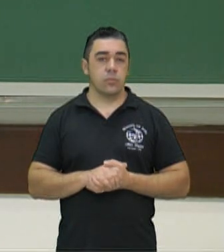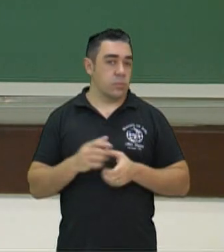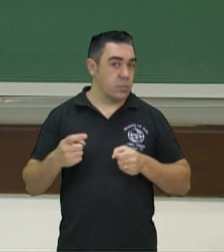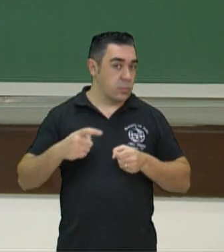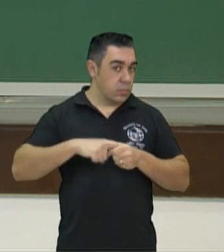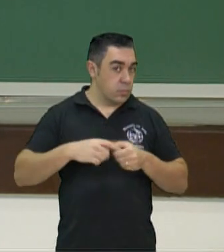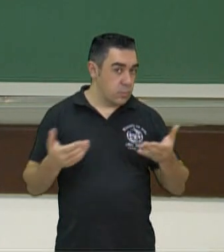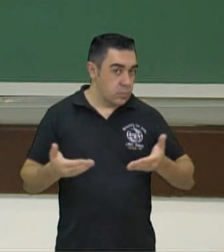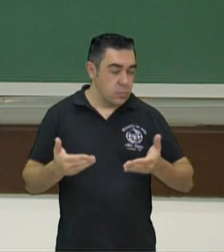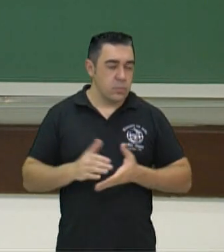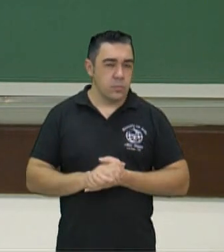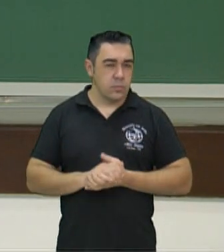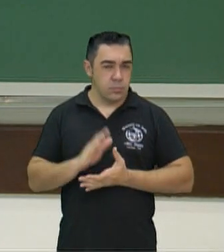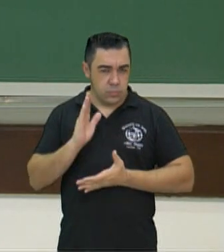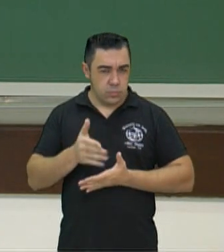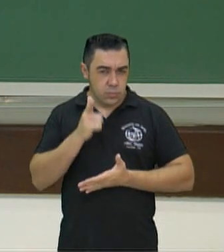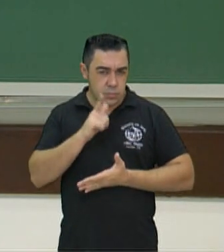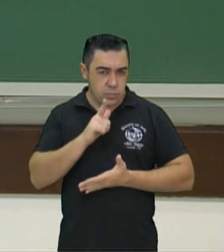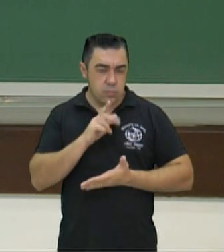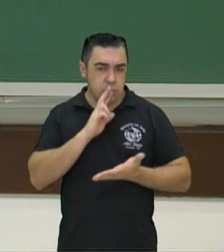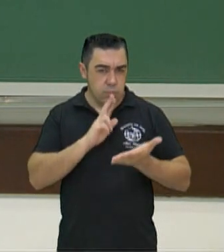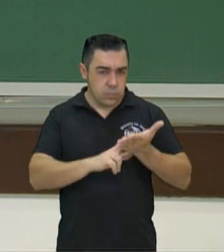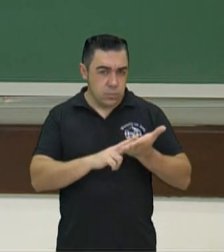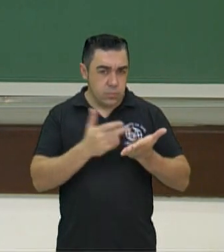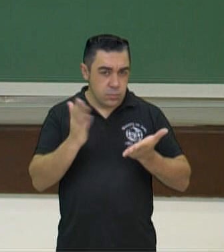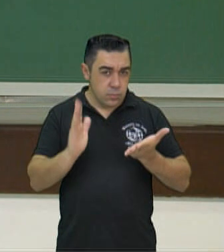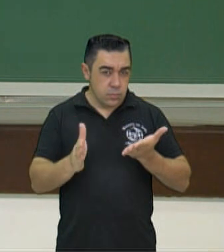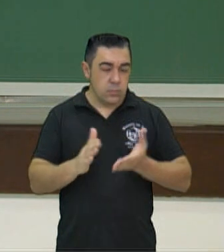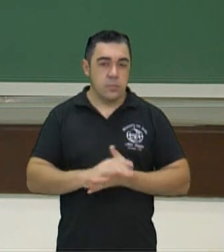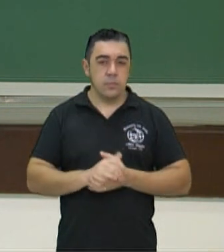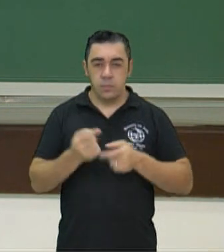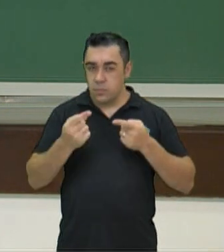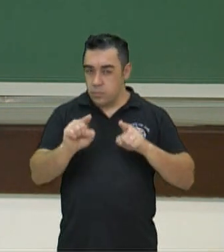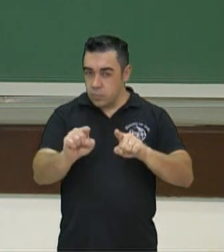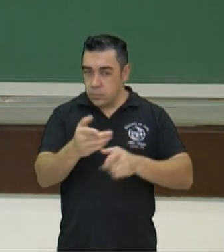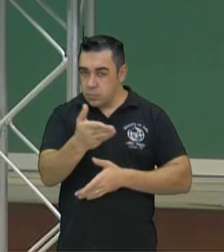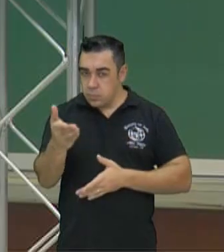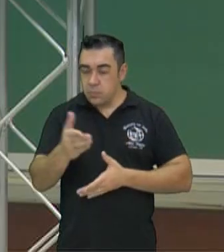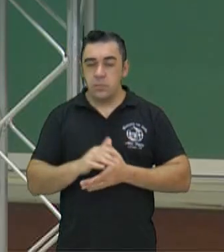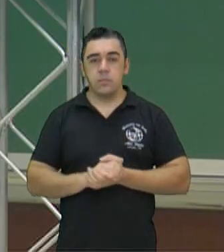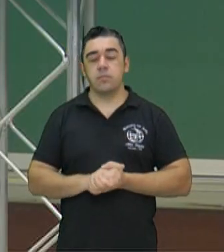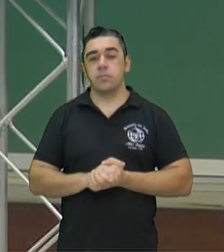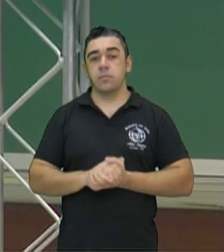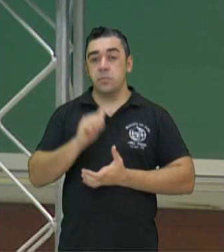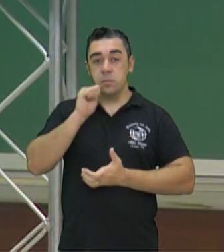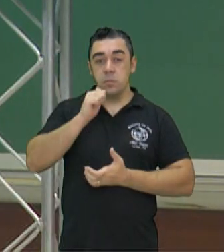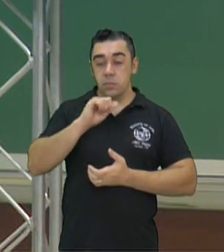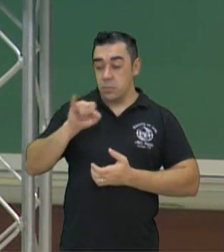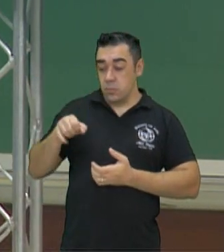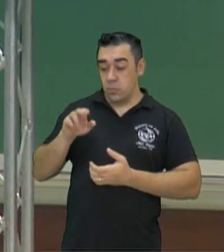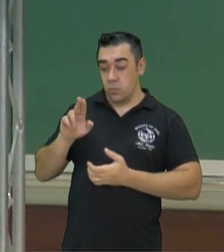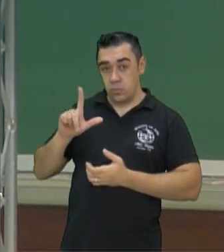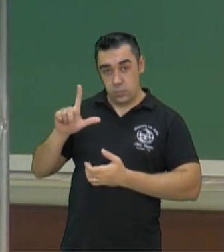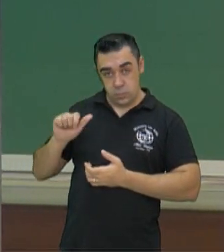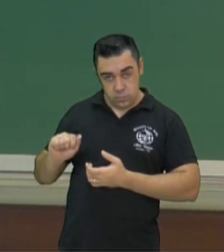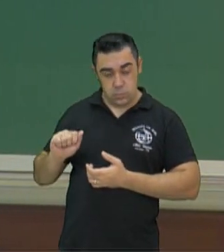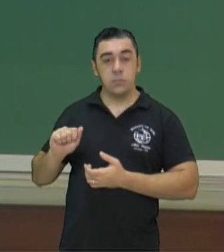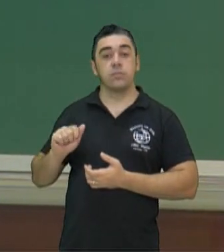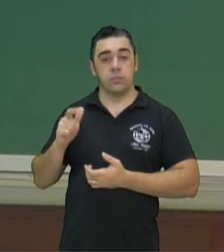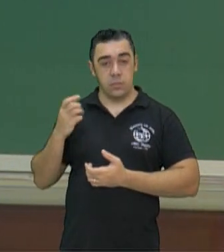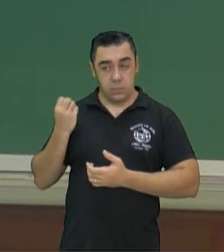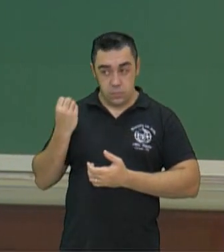Voltamos, pessoal, e aí resolver o desafio? Vamos lá ver? Então, Júlia deseja viajar e